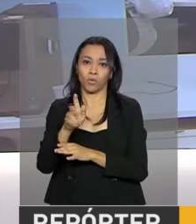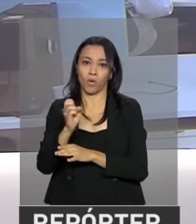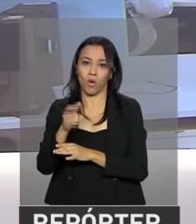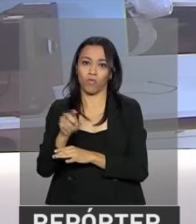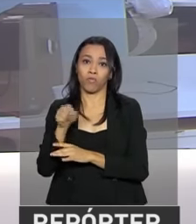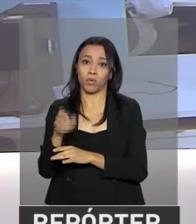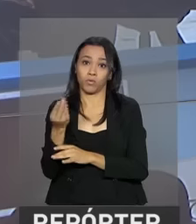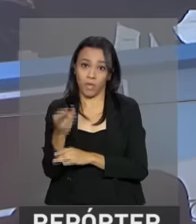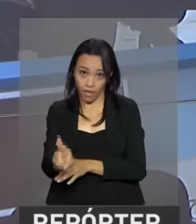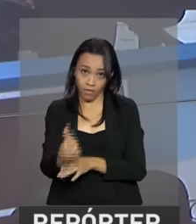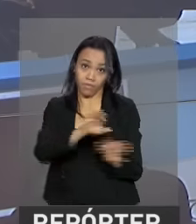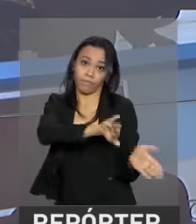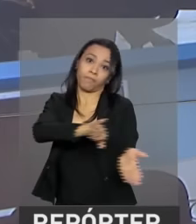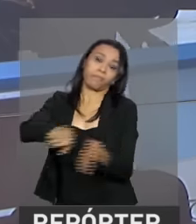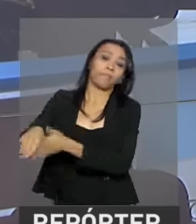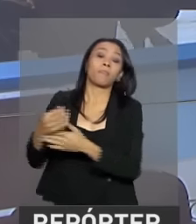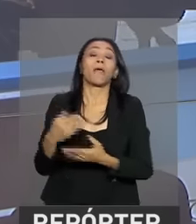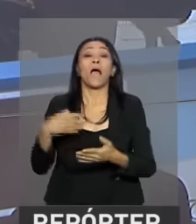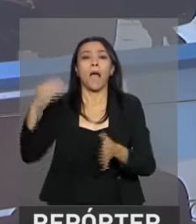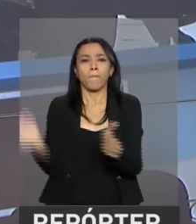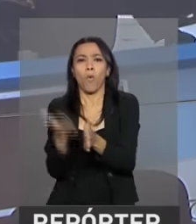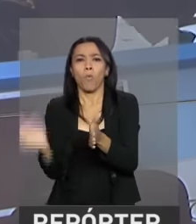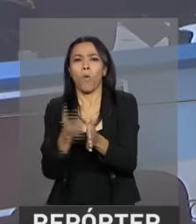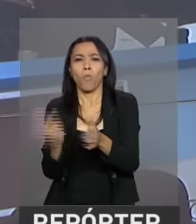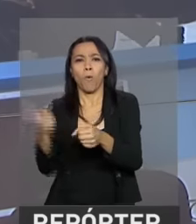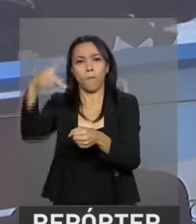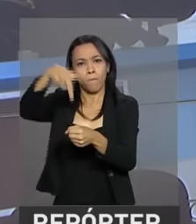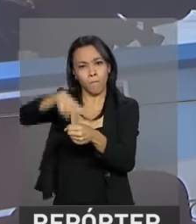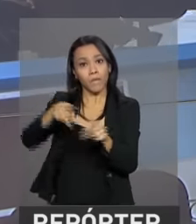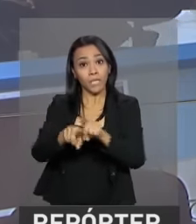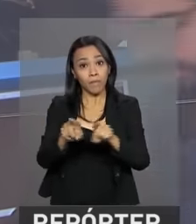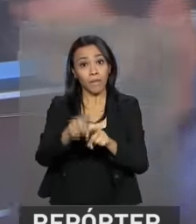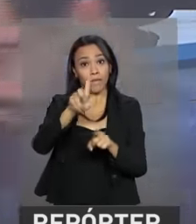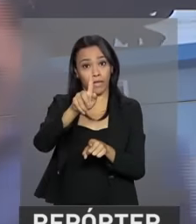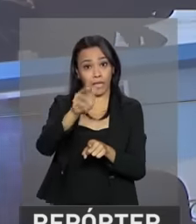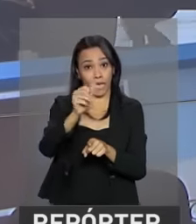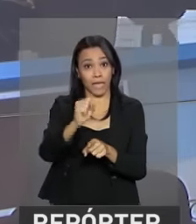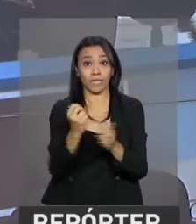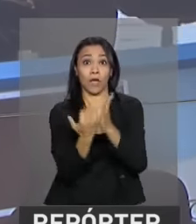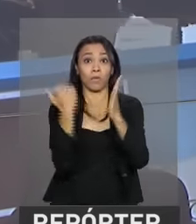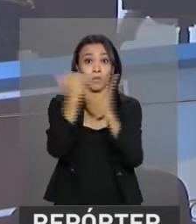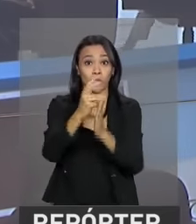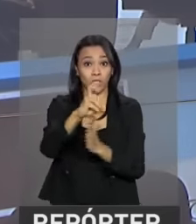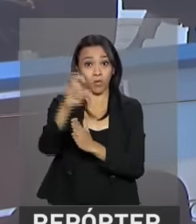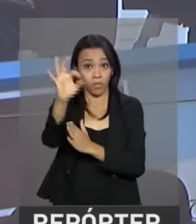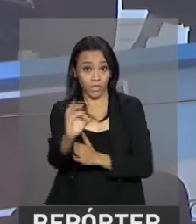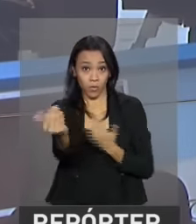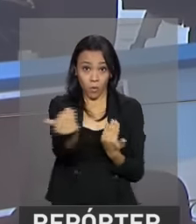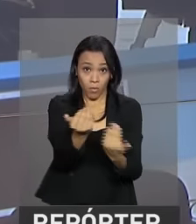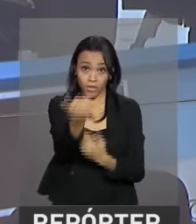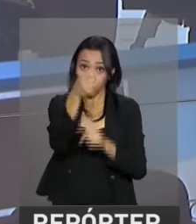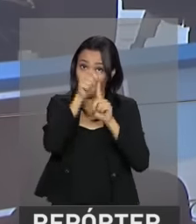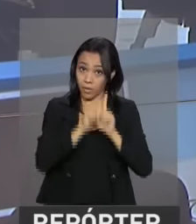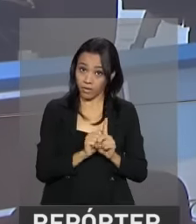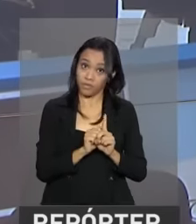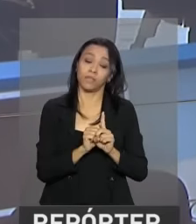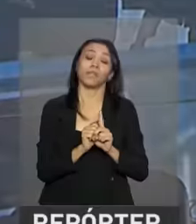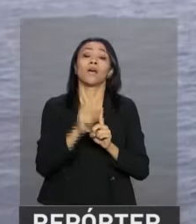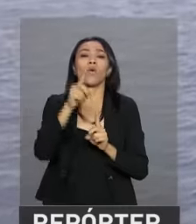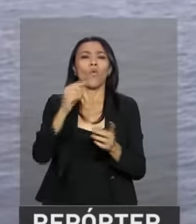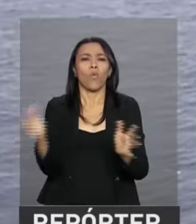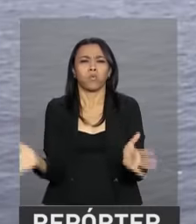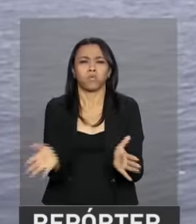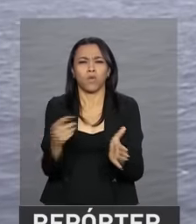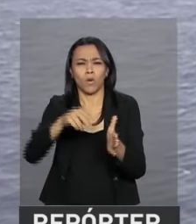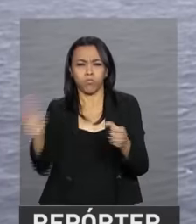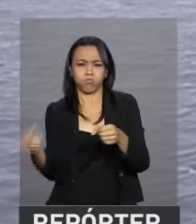ibge.gov.br. A produção de petróleo e gás natural cresceu 5% em maio, na comparação com o mês anterior. O volume foi de 2